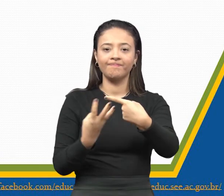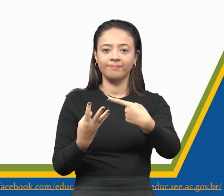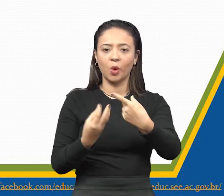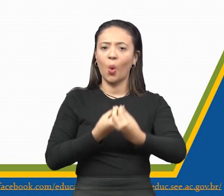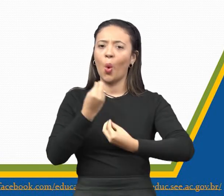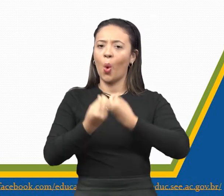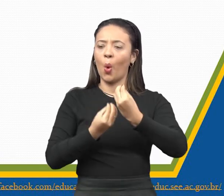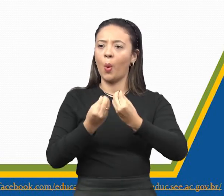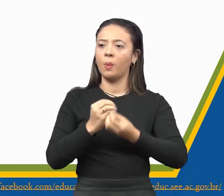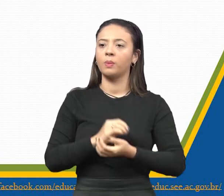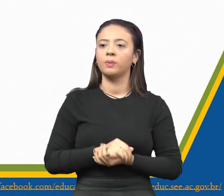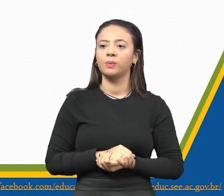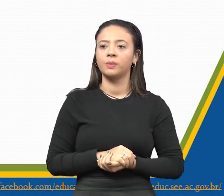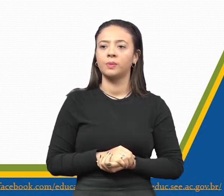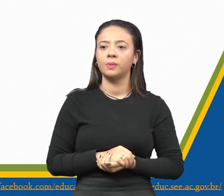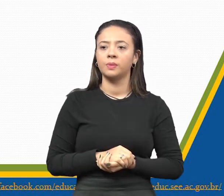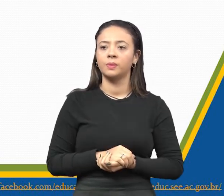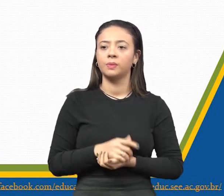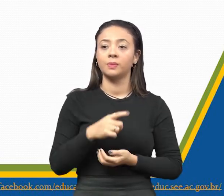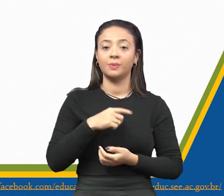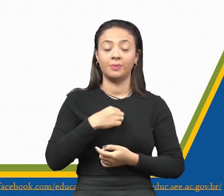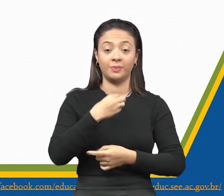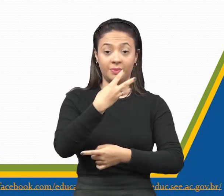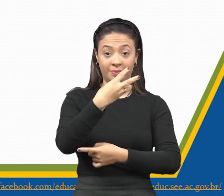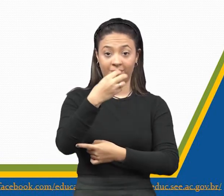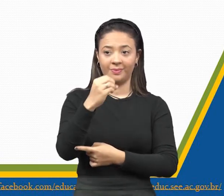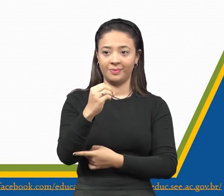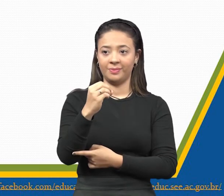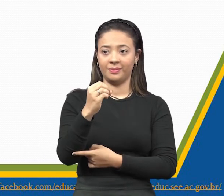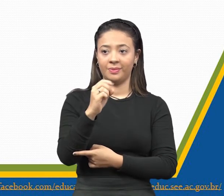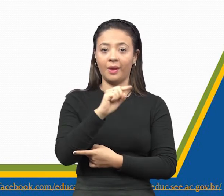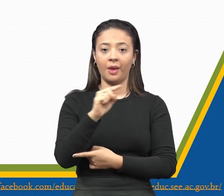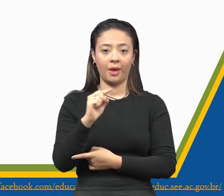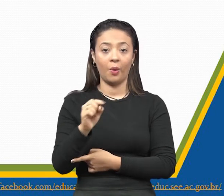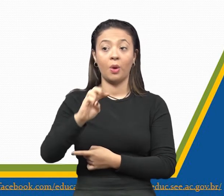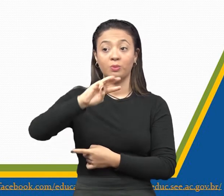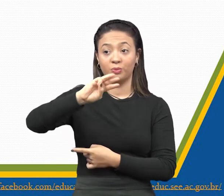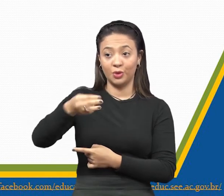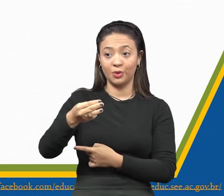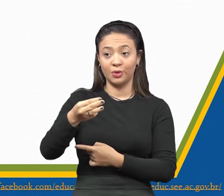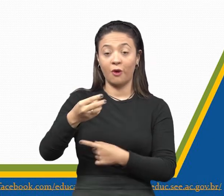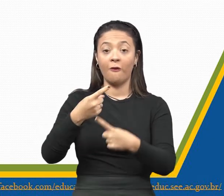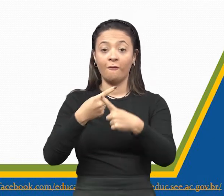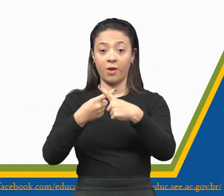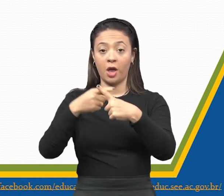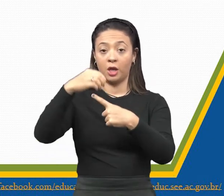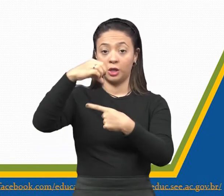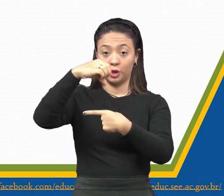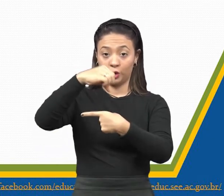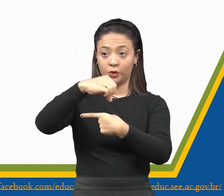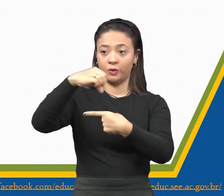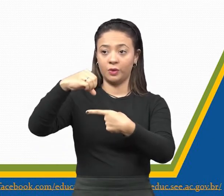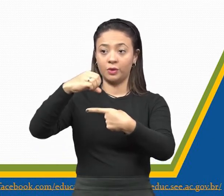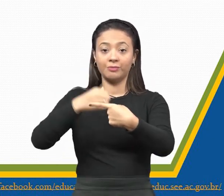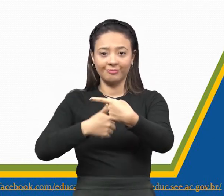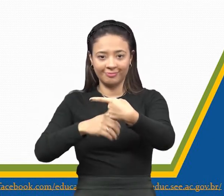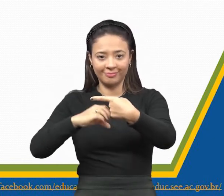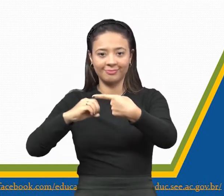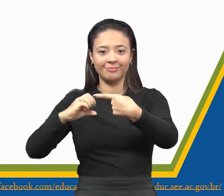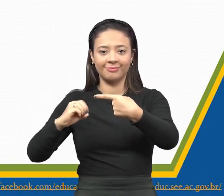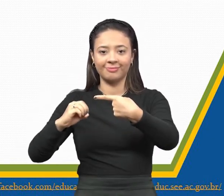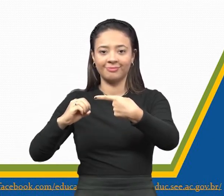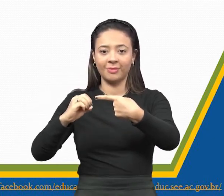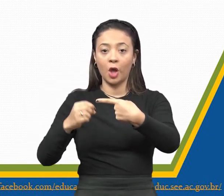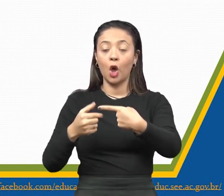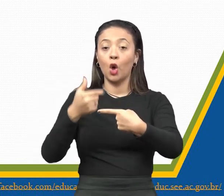de fração, tá bom? Ela vai ficar da seguinte forma, ó. 30 graus é igual a 3.000 graus,